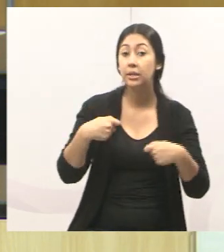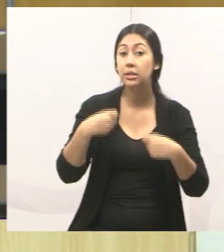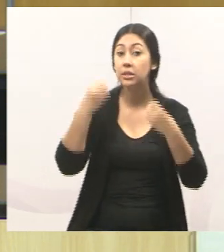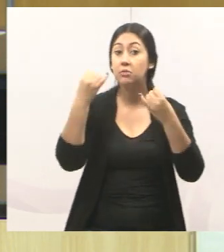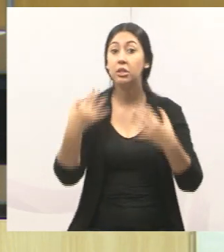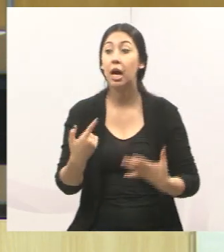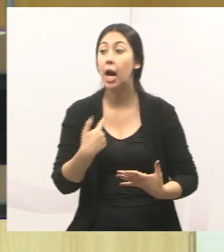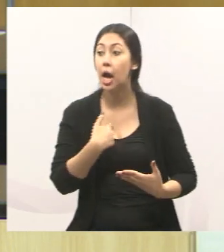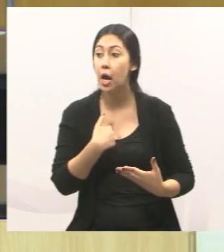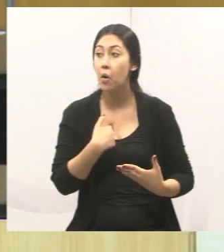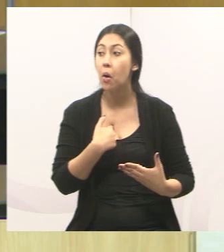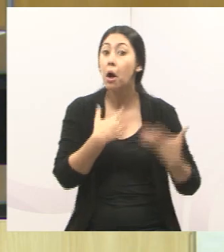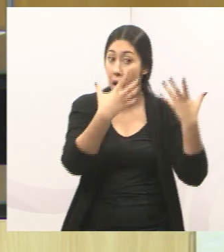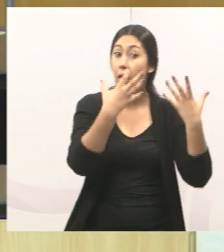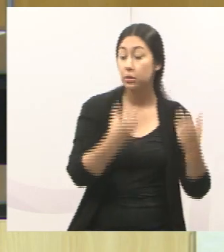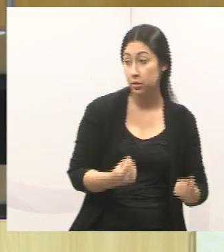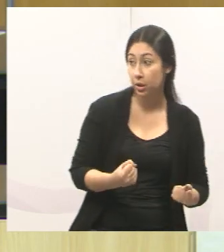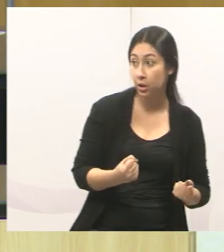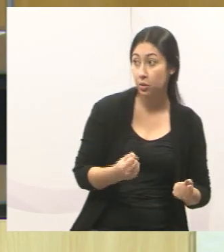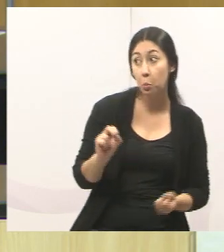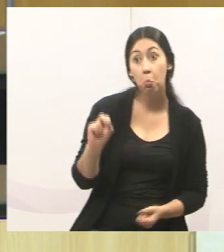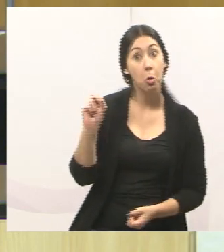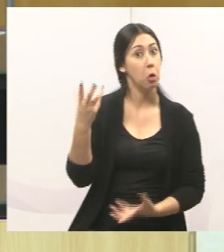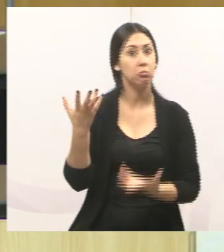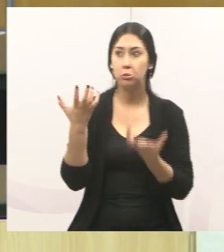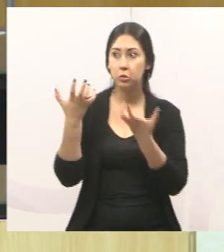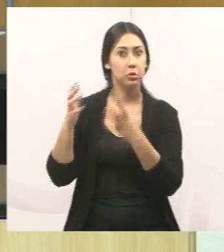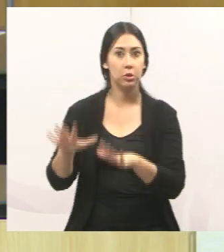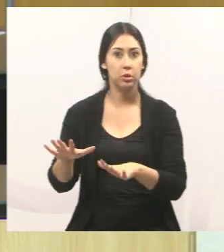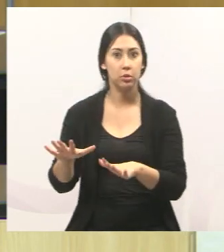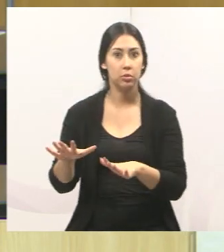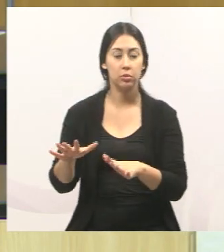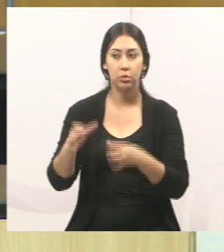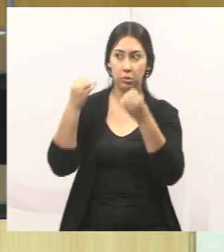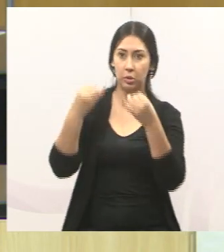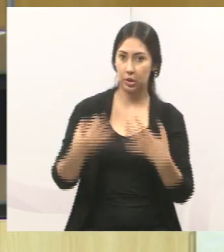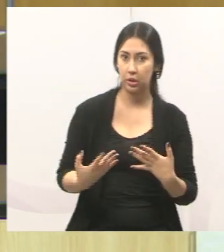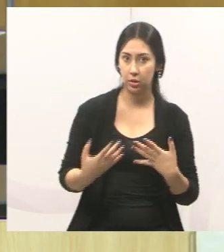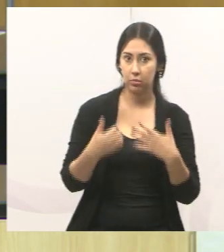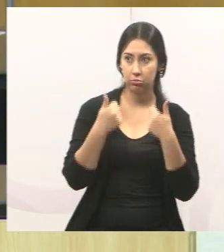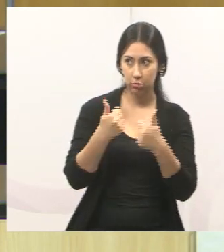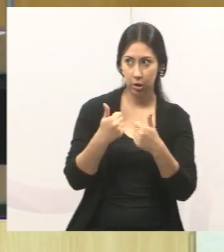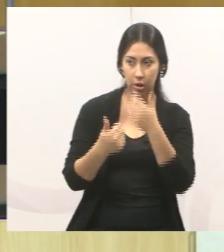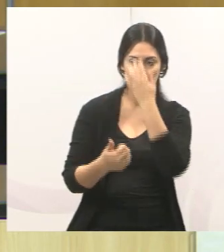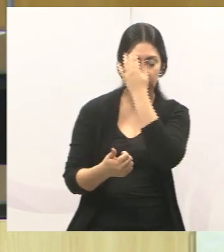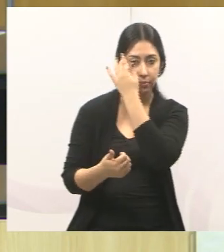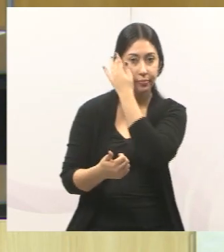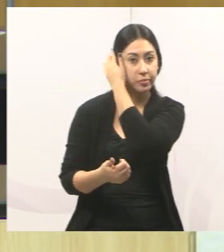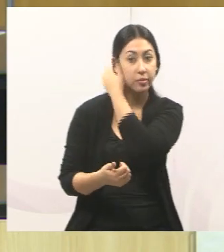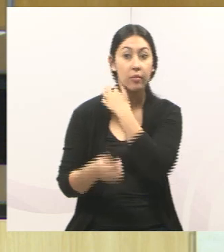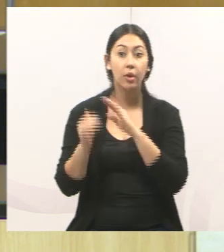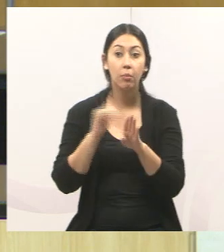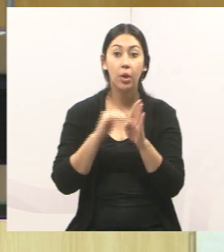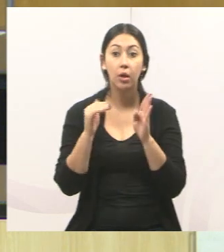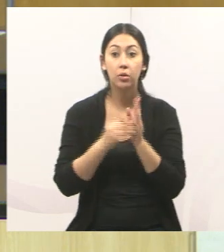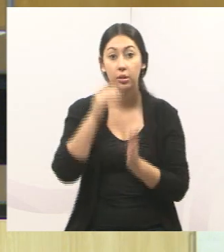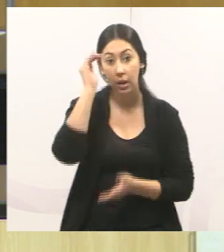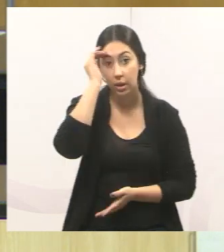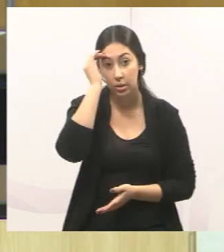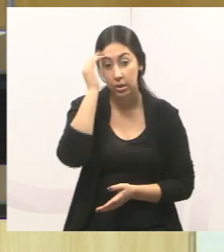a favor ou contra o parecer. Tá bom? Então, para que todos possam responder de